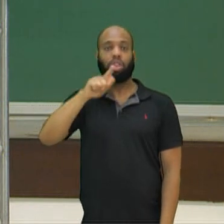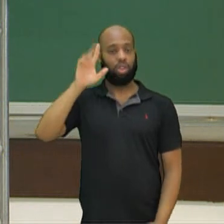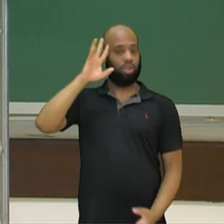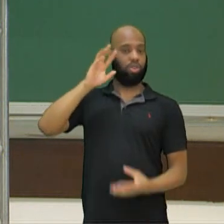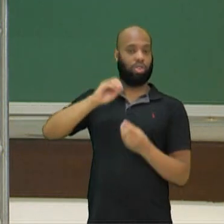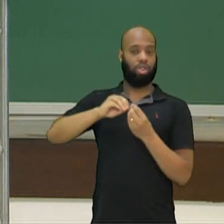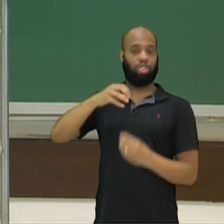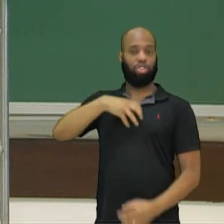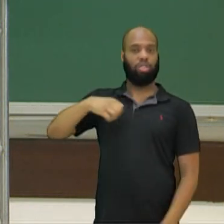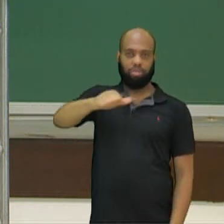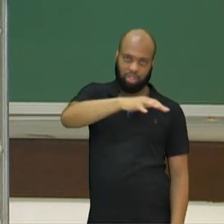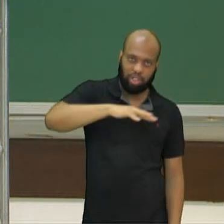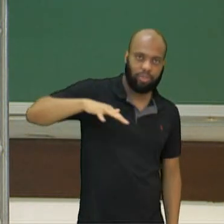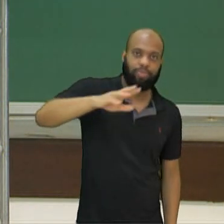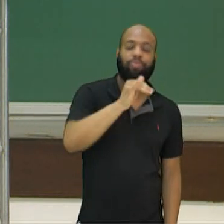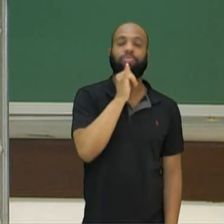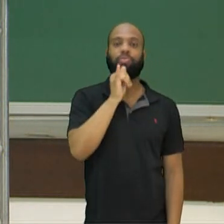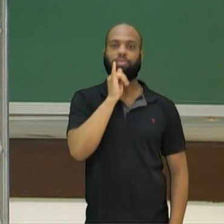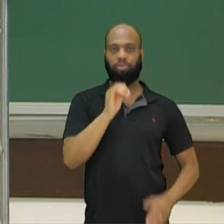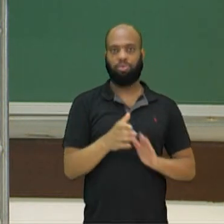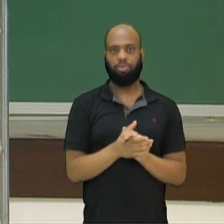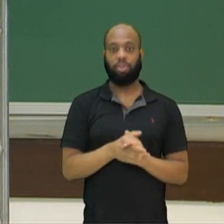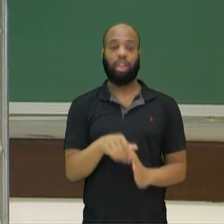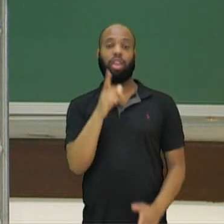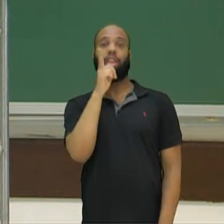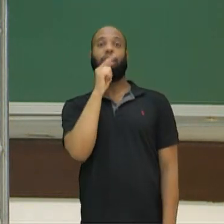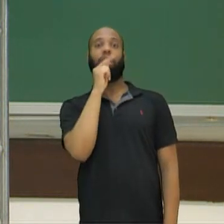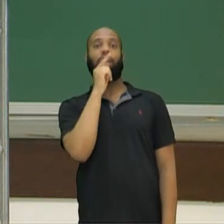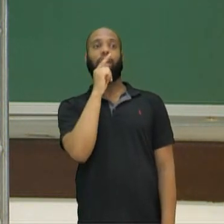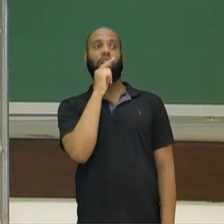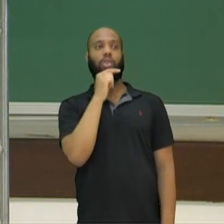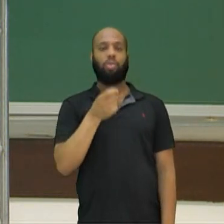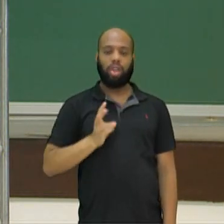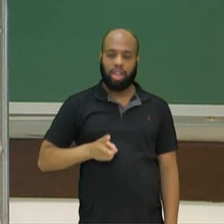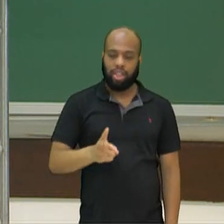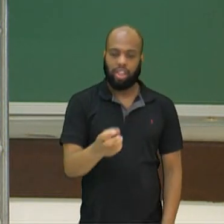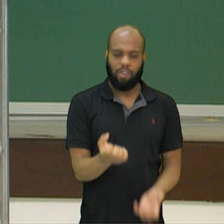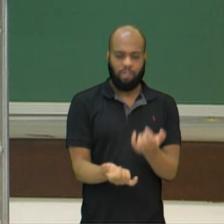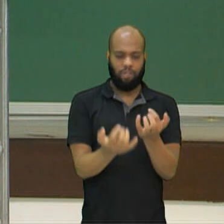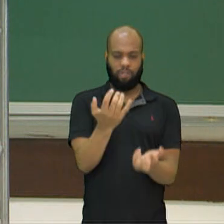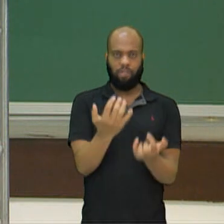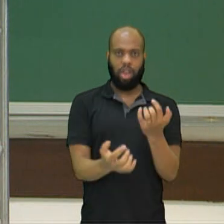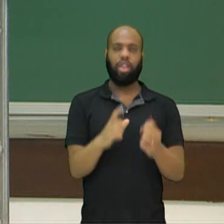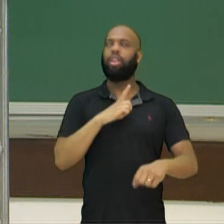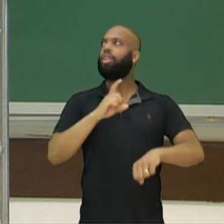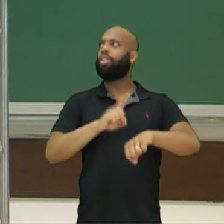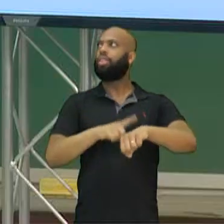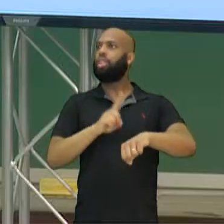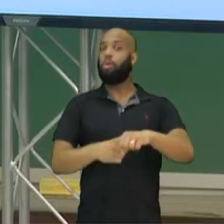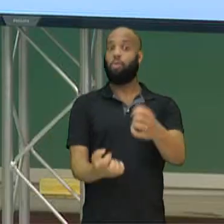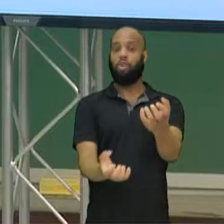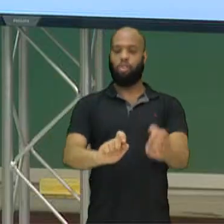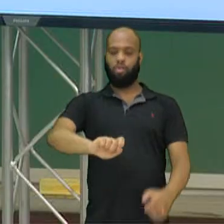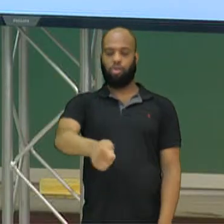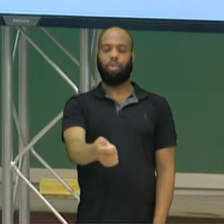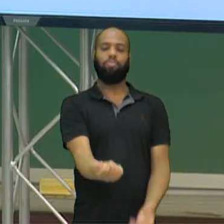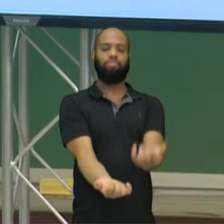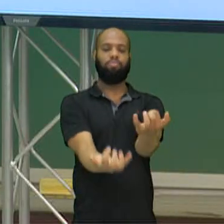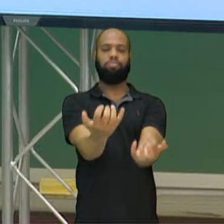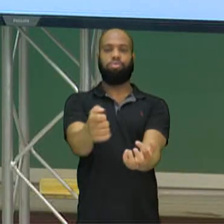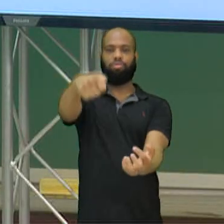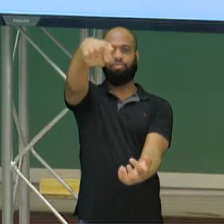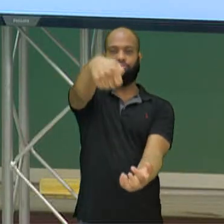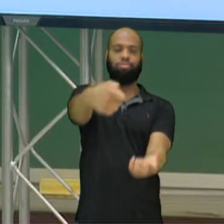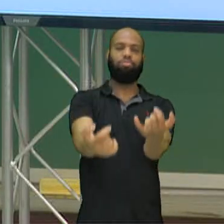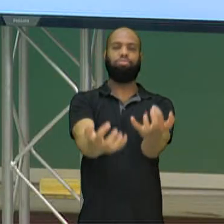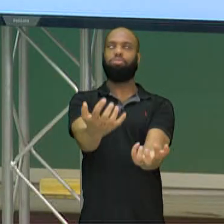conclusões gerais. Por exemplo, a água sempre ferve depois de um certo tempo no fogo. Dedução é